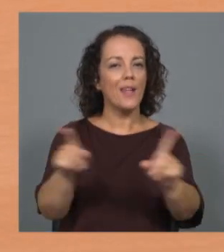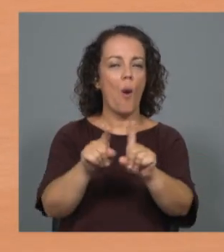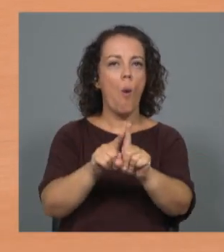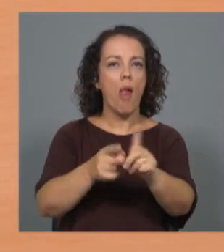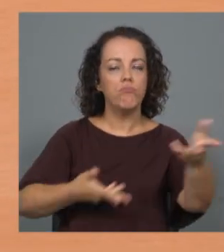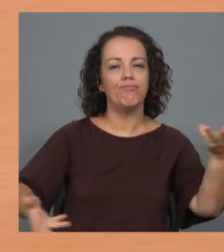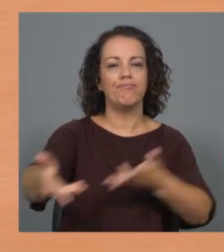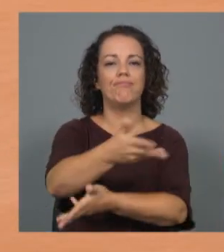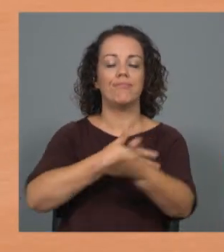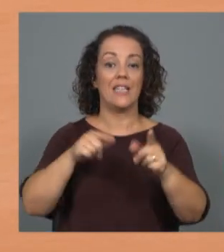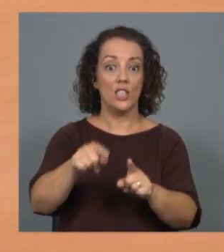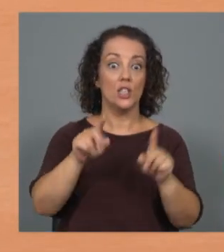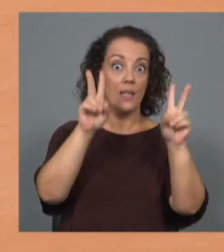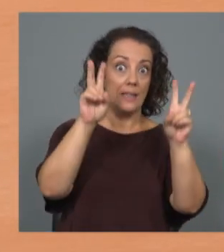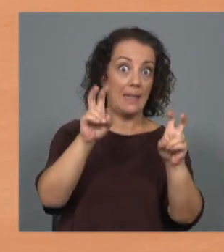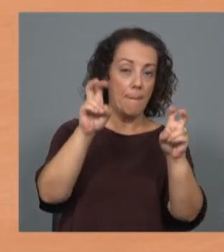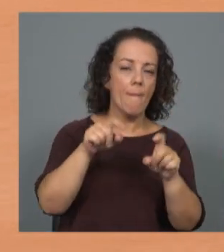e intercultural são temas